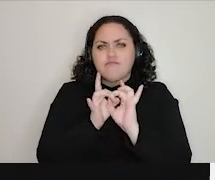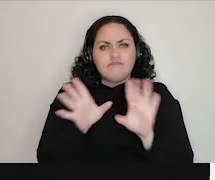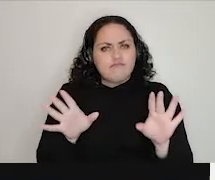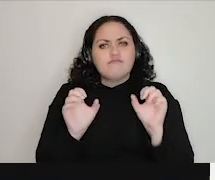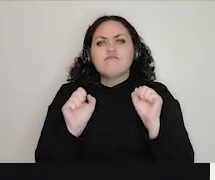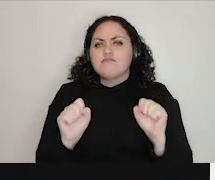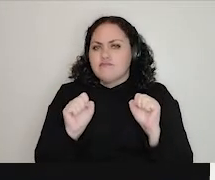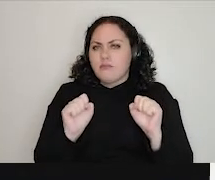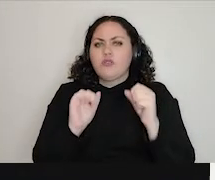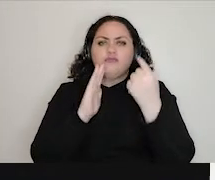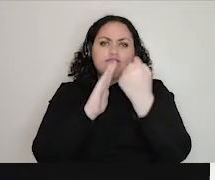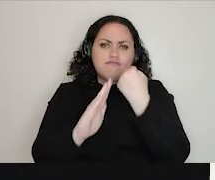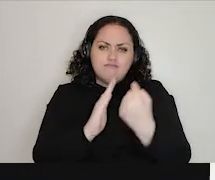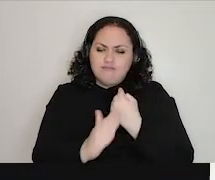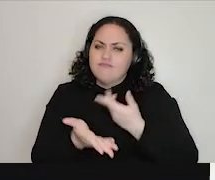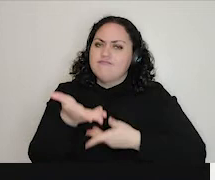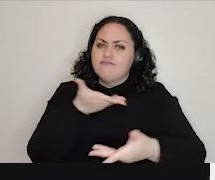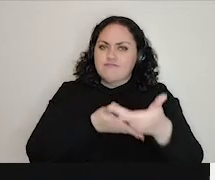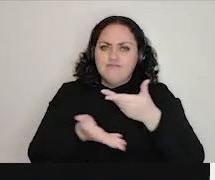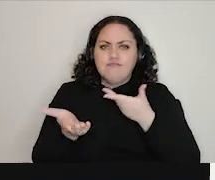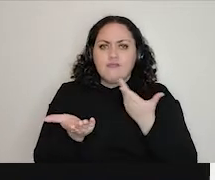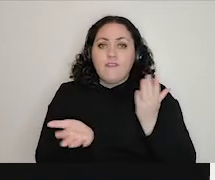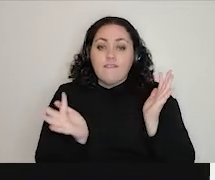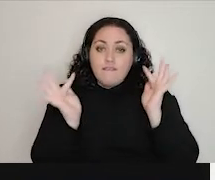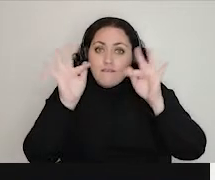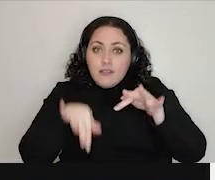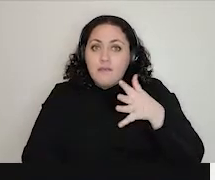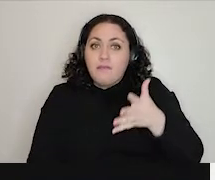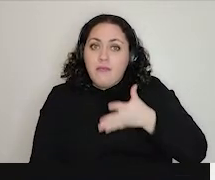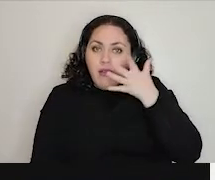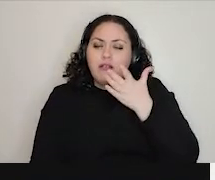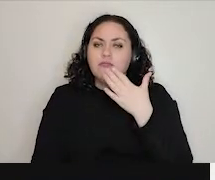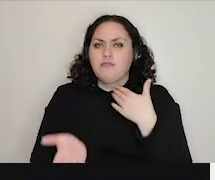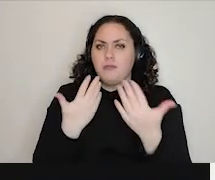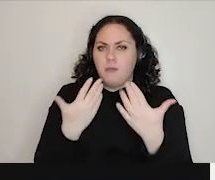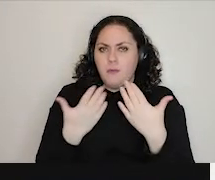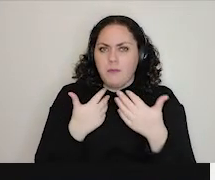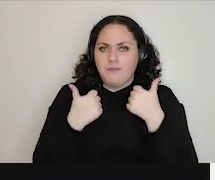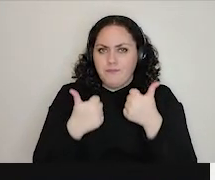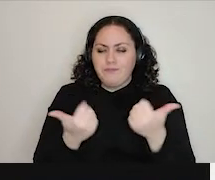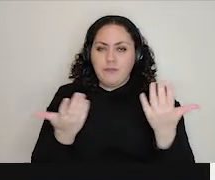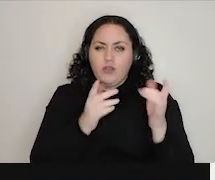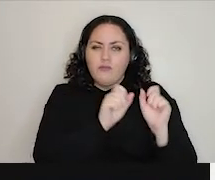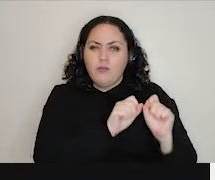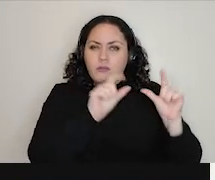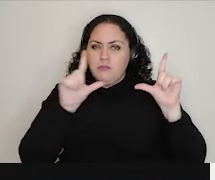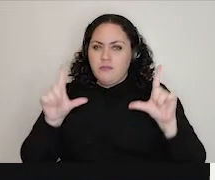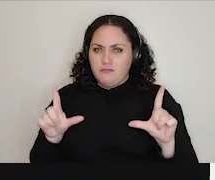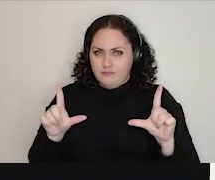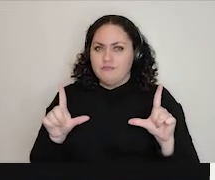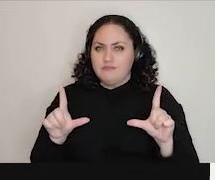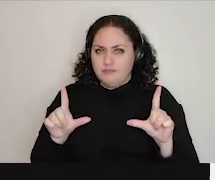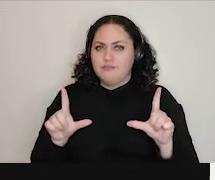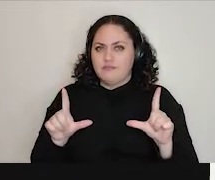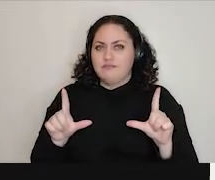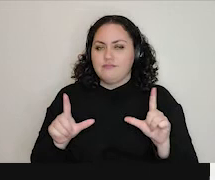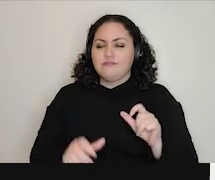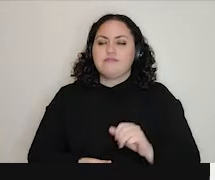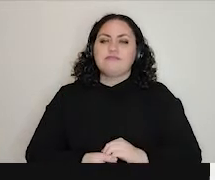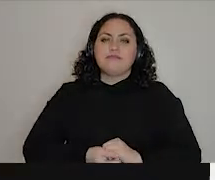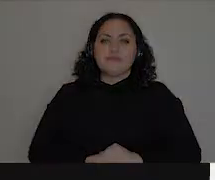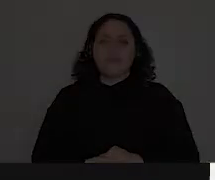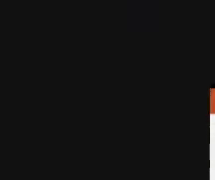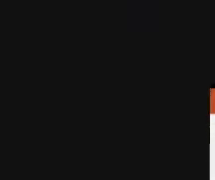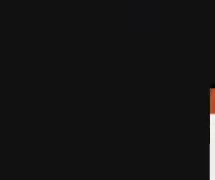muito à vontade, né, para fazerem perguntas, depois no final a gente vai conversando. Então, eu vou compartilhar aqui com vocês